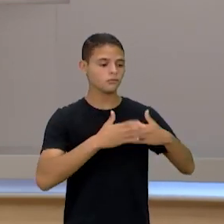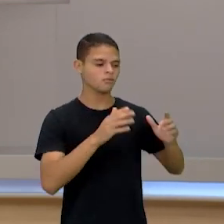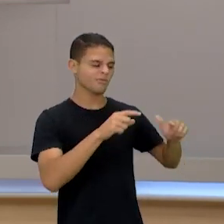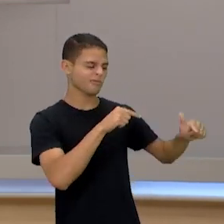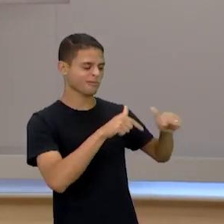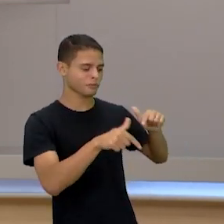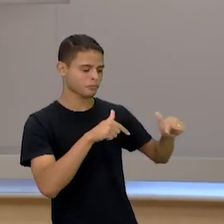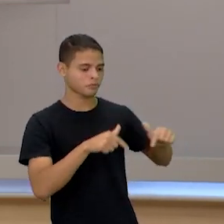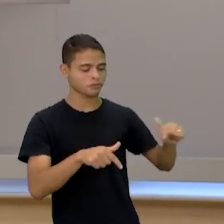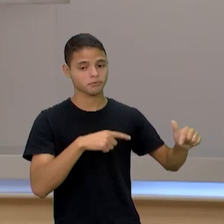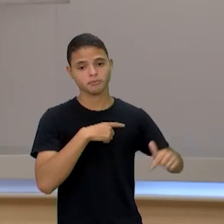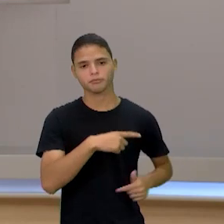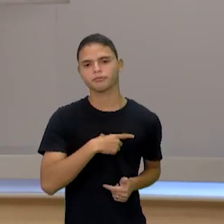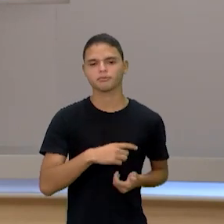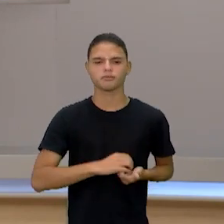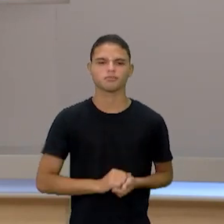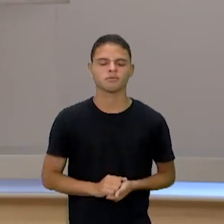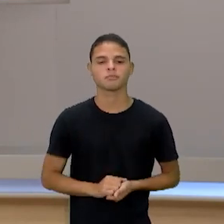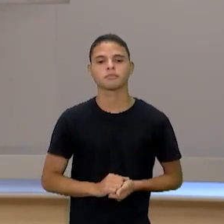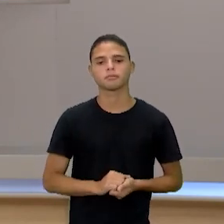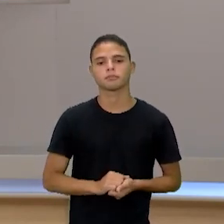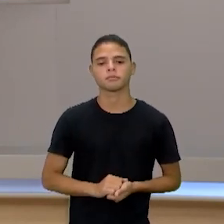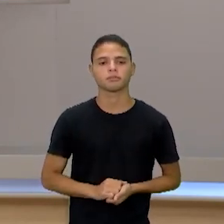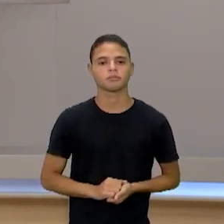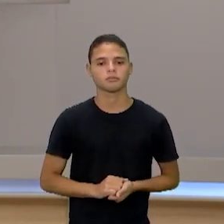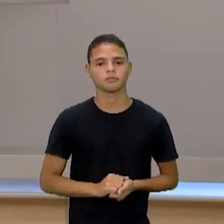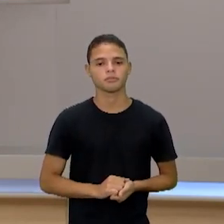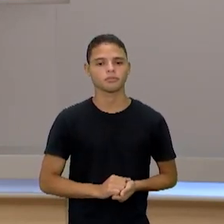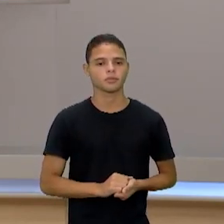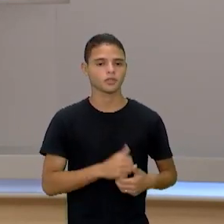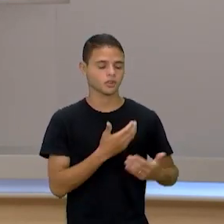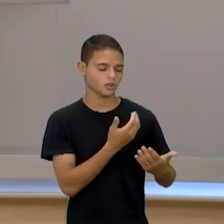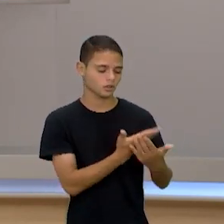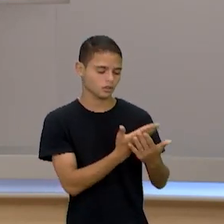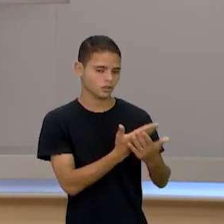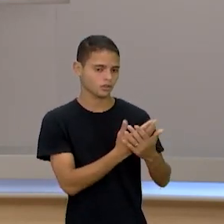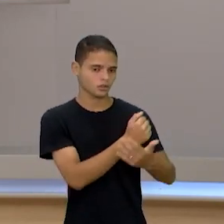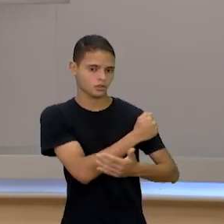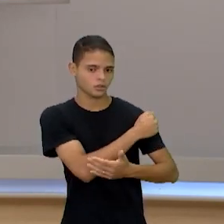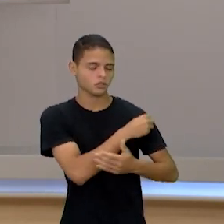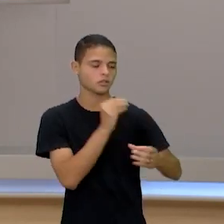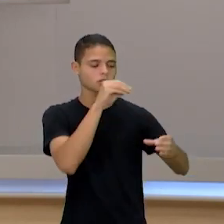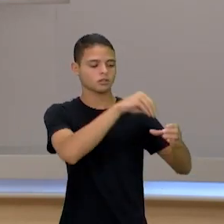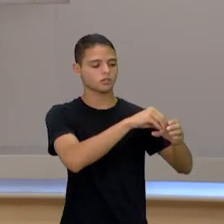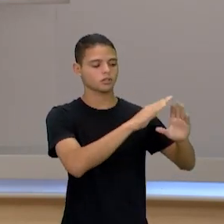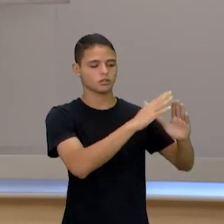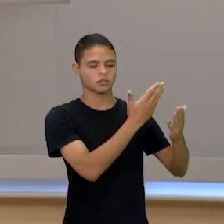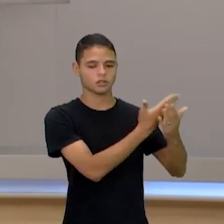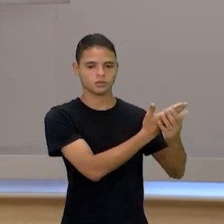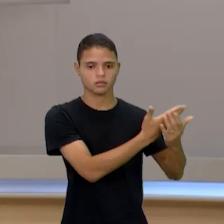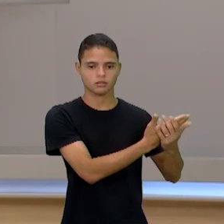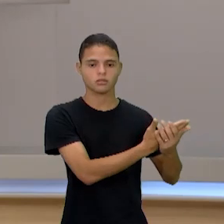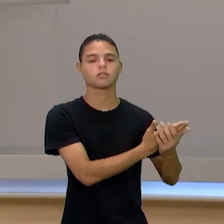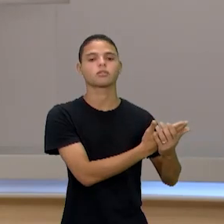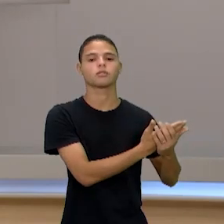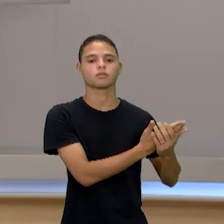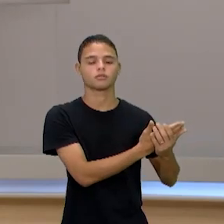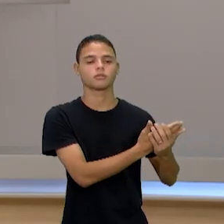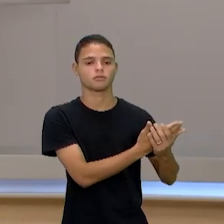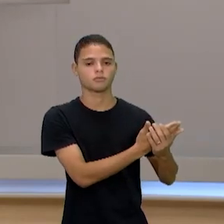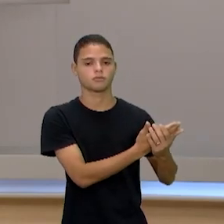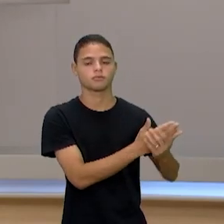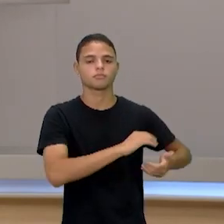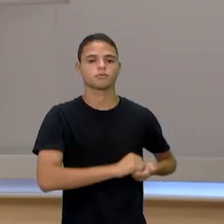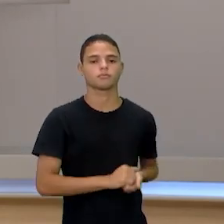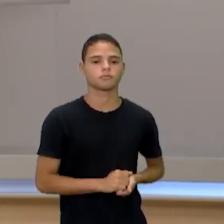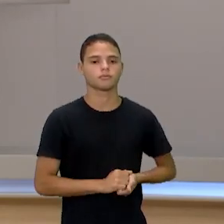quando tiver a condição, quando tiver esse aluno dentro da escola e achar que ele pode ser um estudante elegível para esse